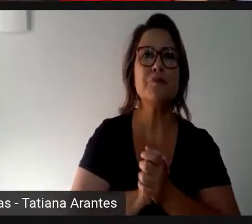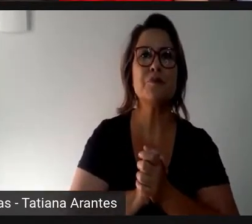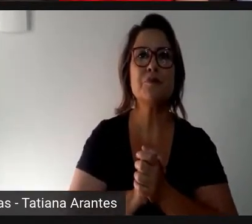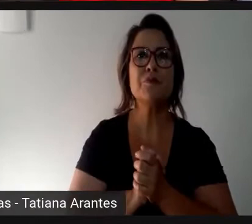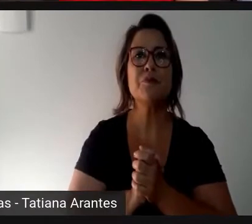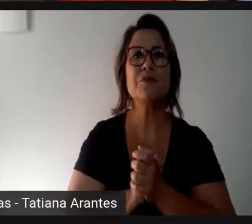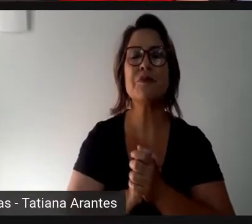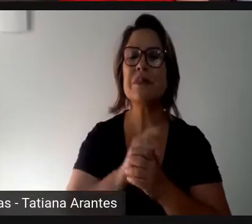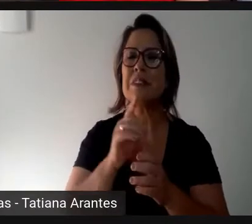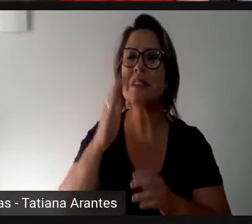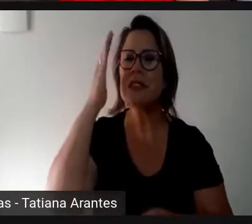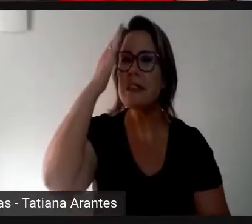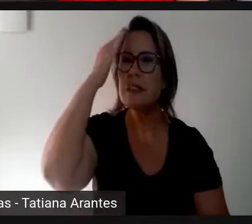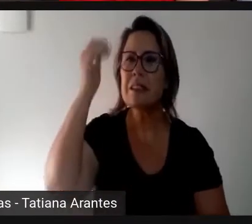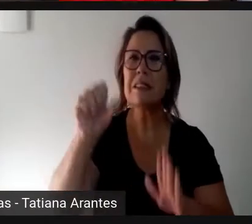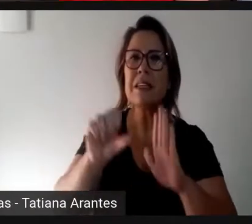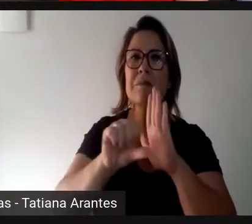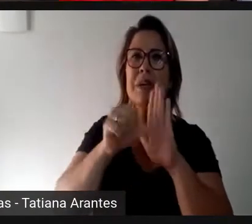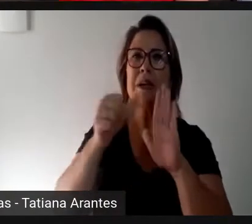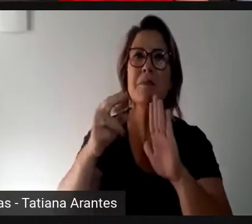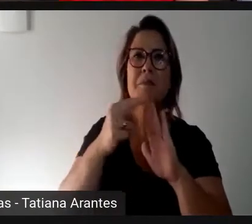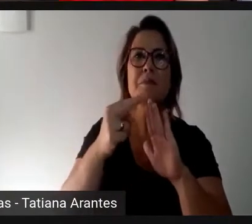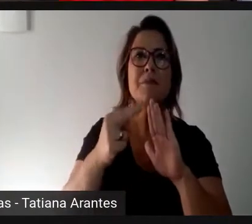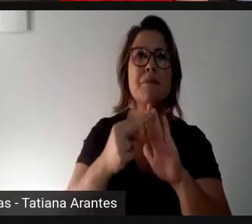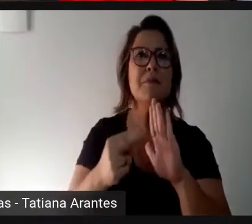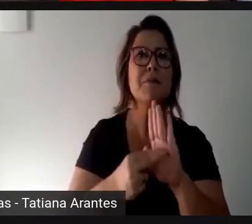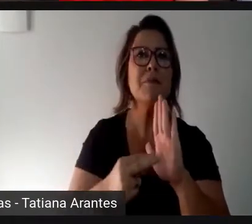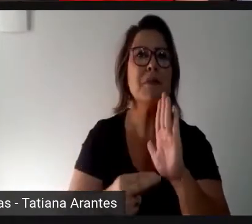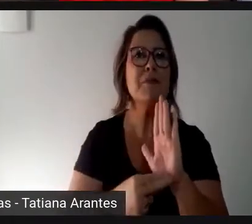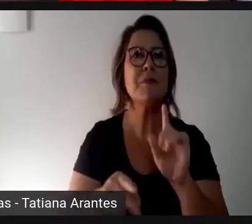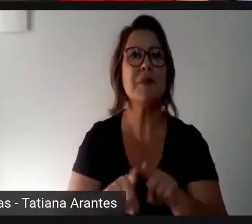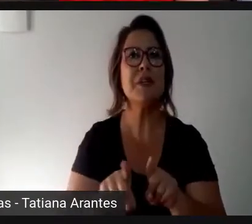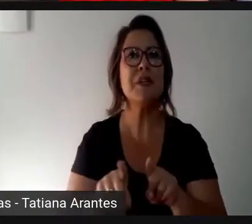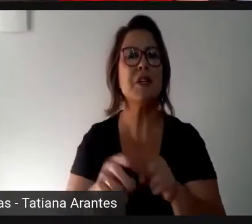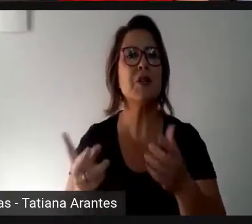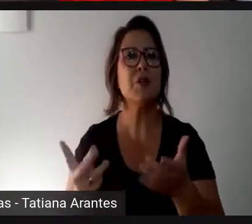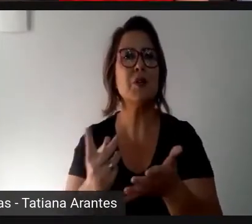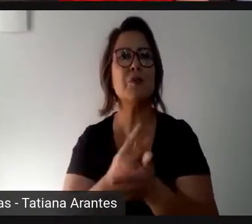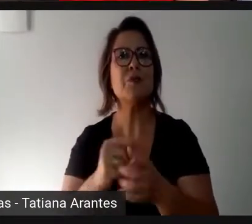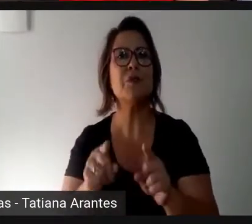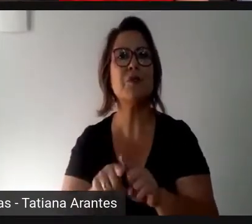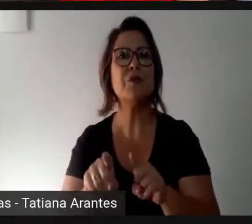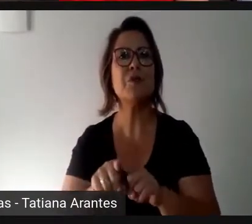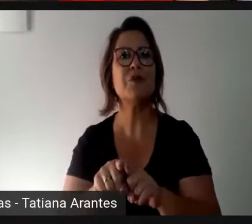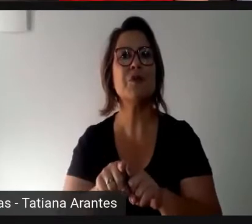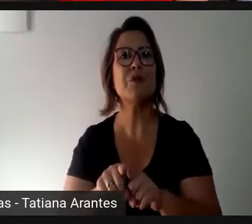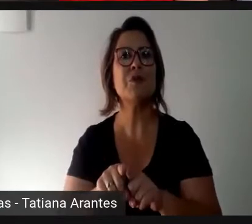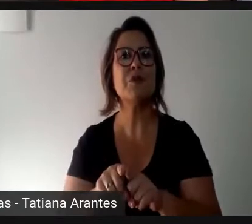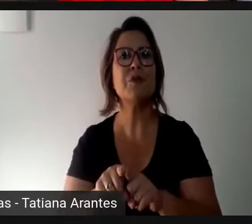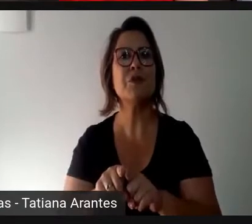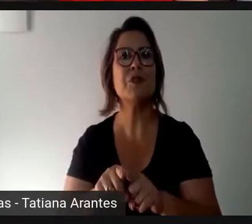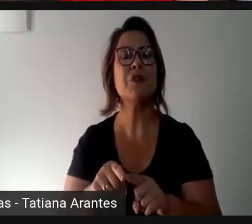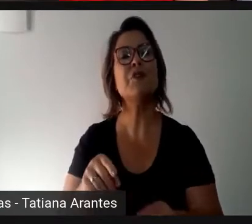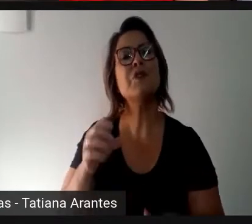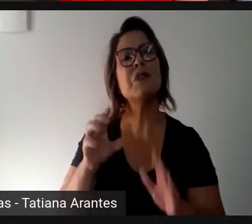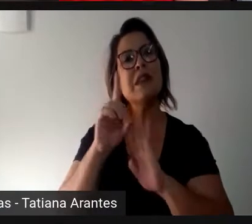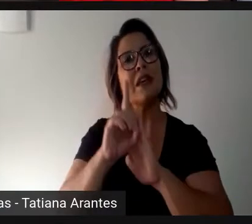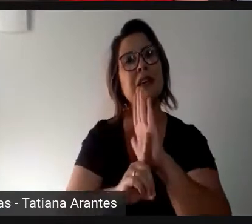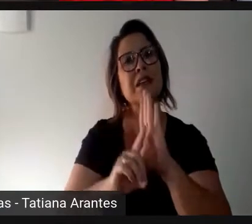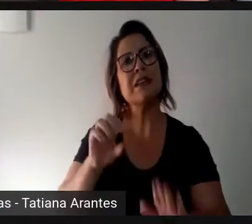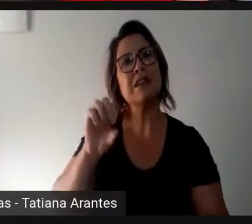é? Sabe que a primeira norma, pelo menos no Brasil, que eu vi assim, a definir ou tentar definir integridade foi o decreto